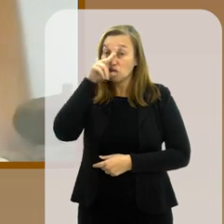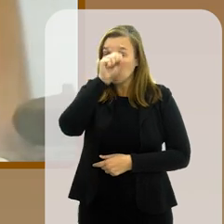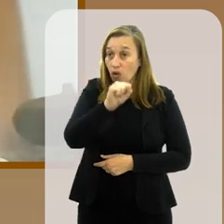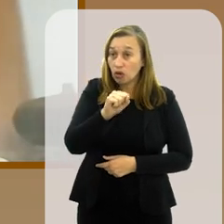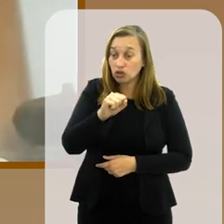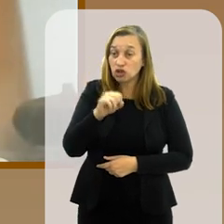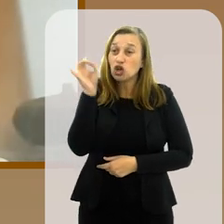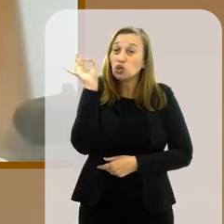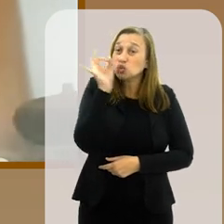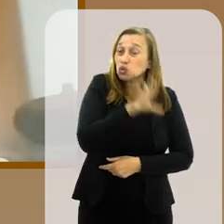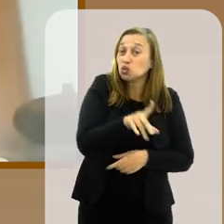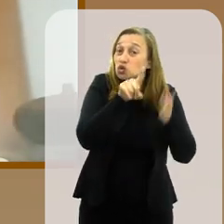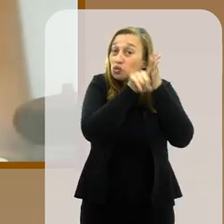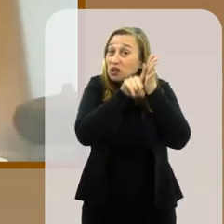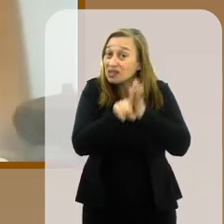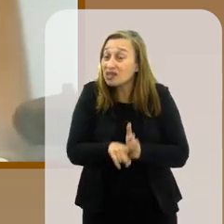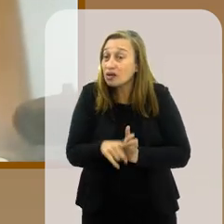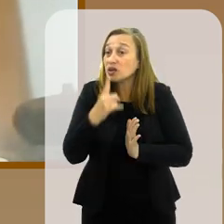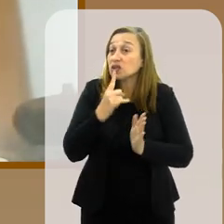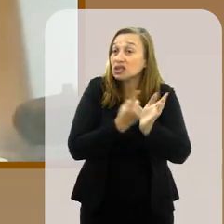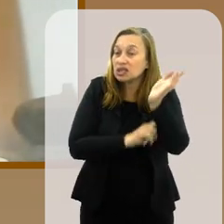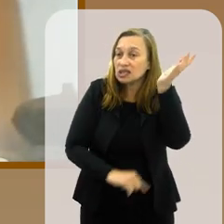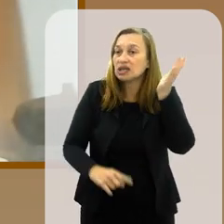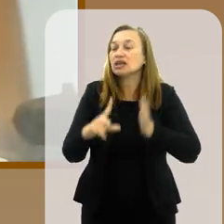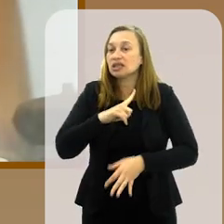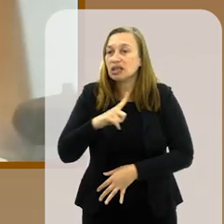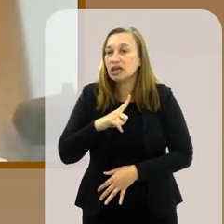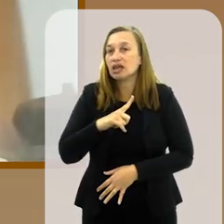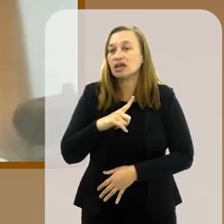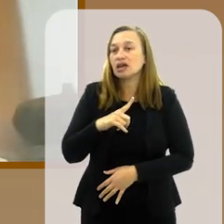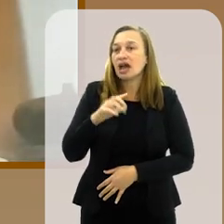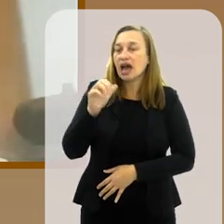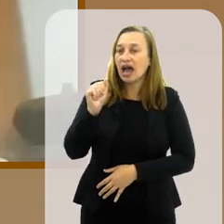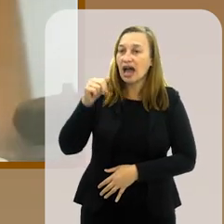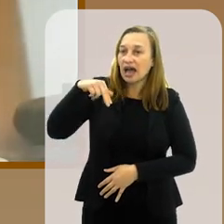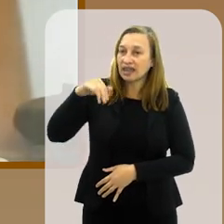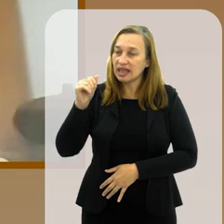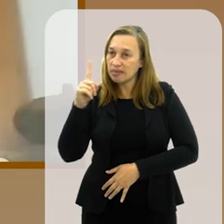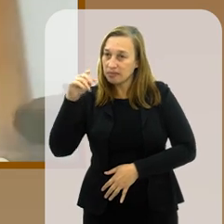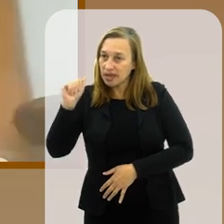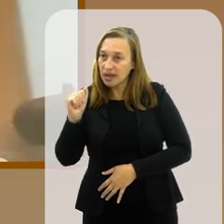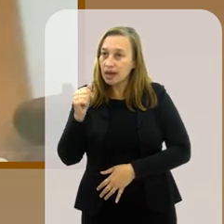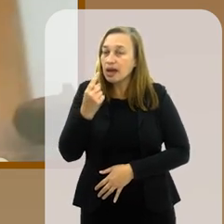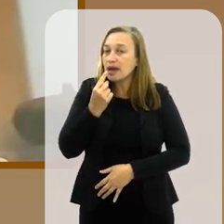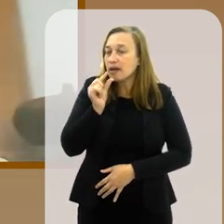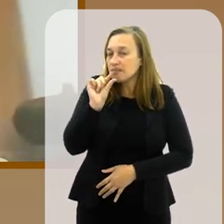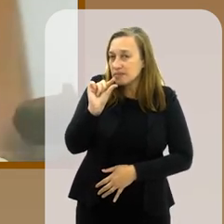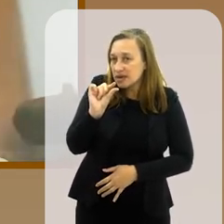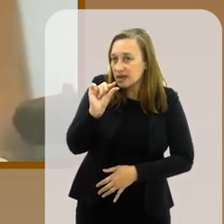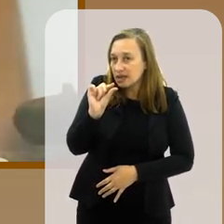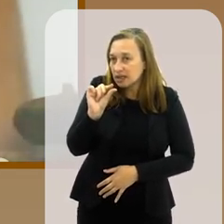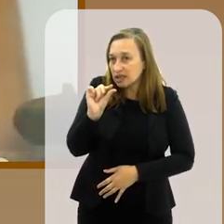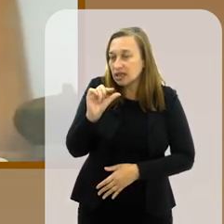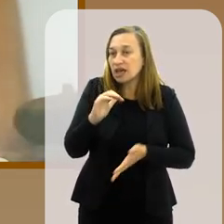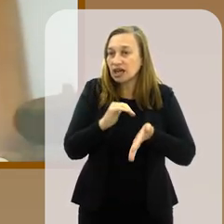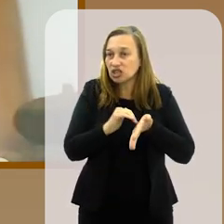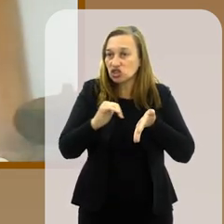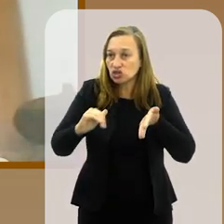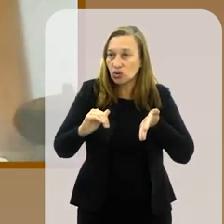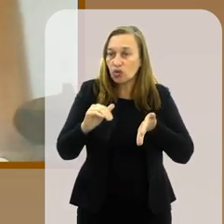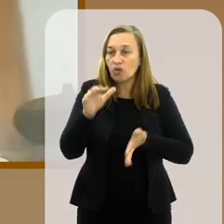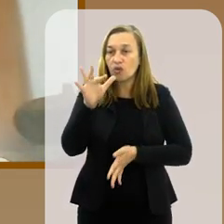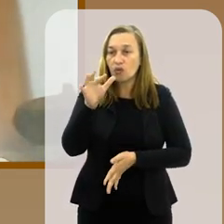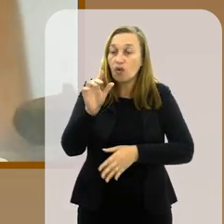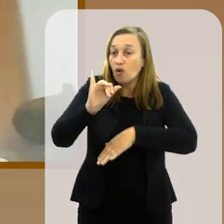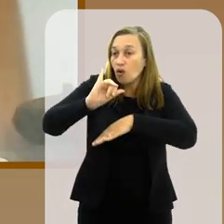já, assim, o último exame de sangue deu uma anemia pequena. Ela retirou o ferro, a médica,